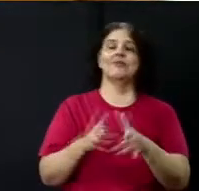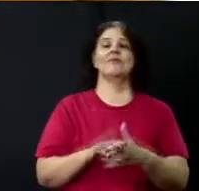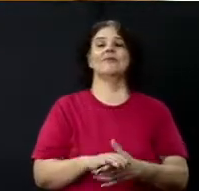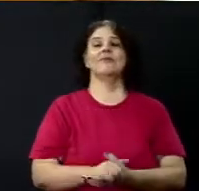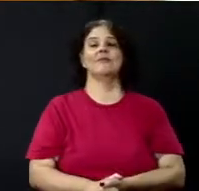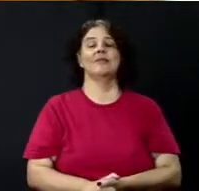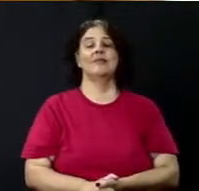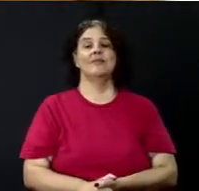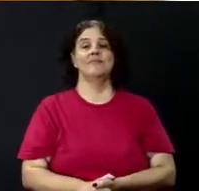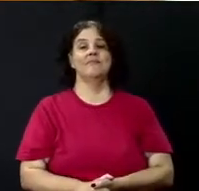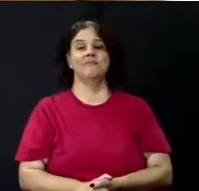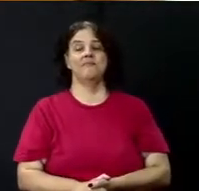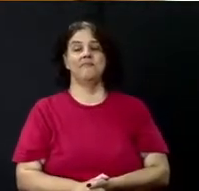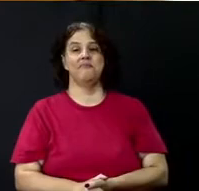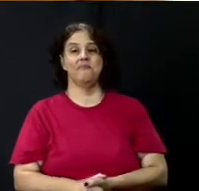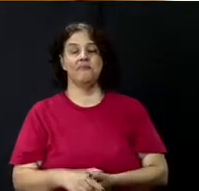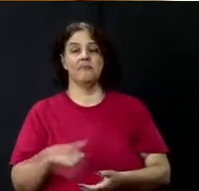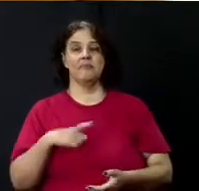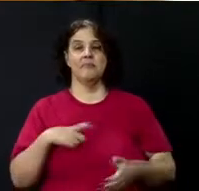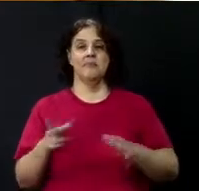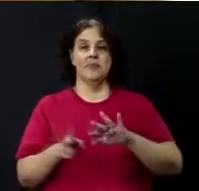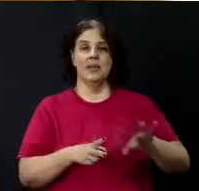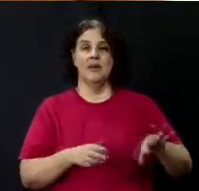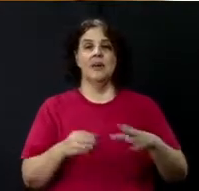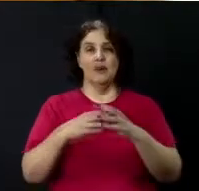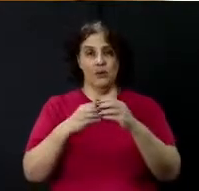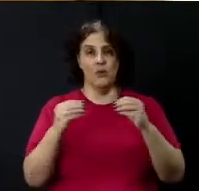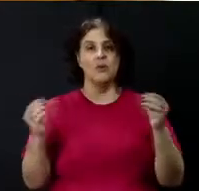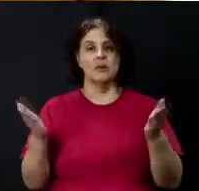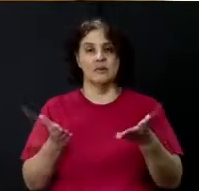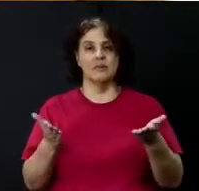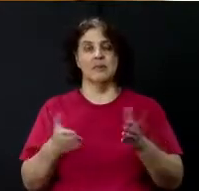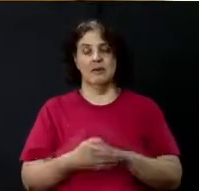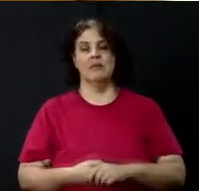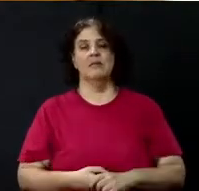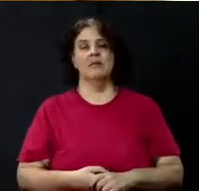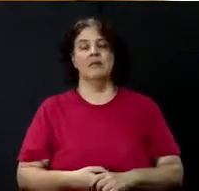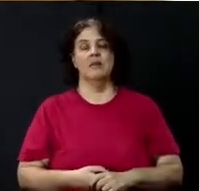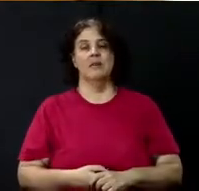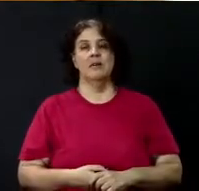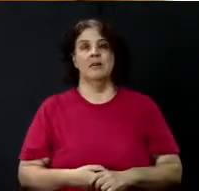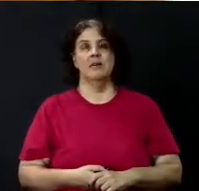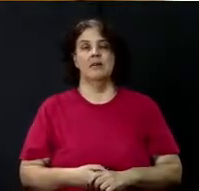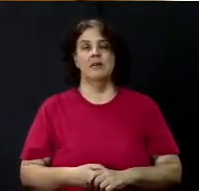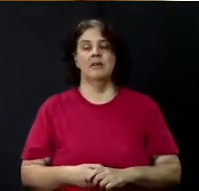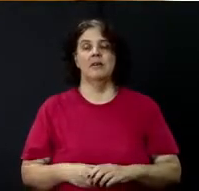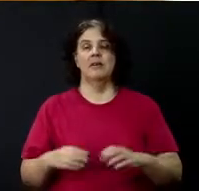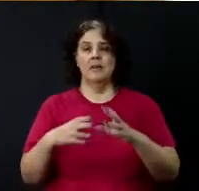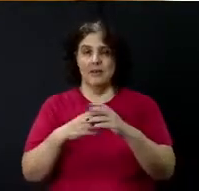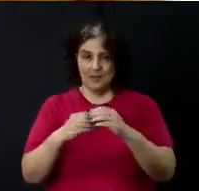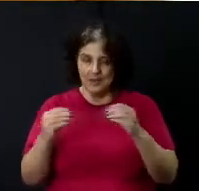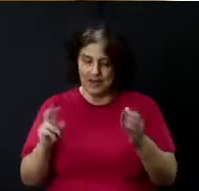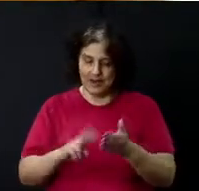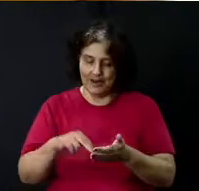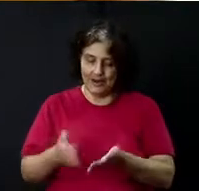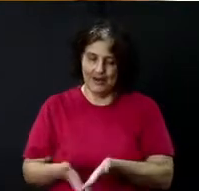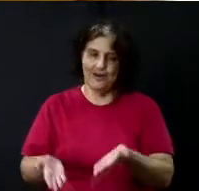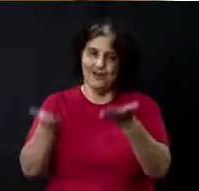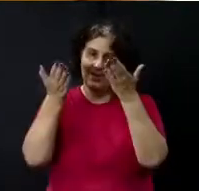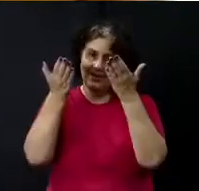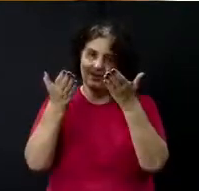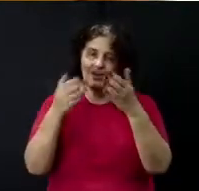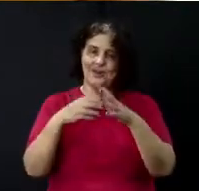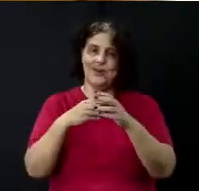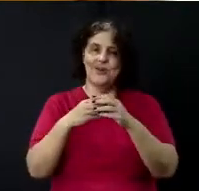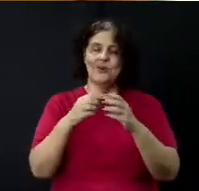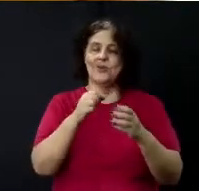também há curas no Novo Testamento e até mesmo ressuscitações no Novo Testamento, nessa passagem